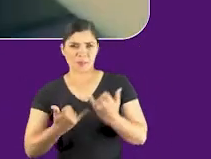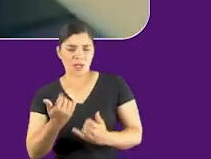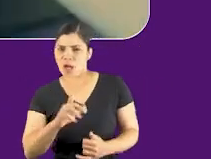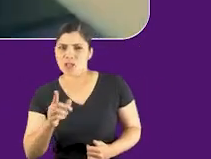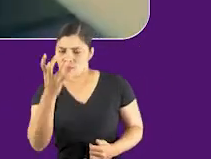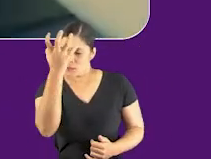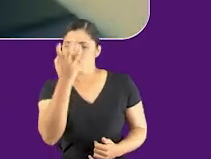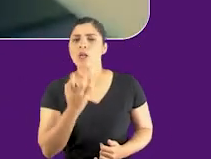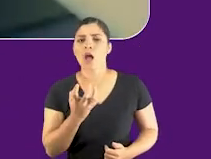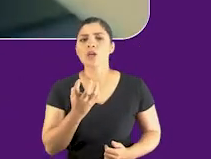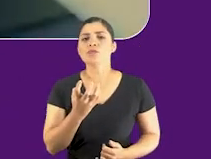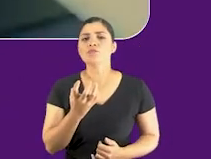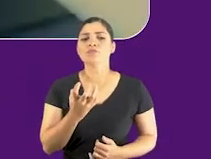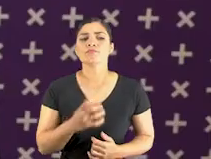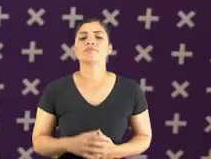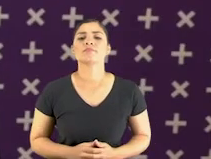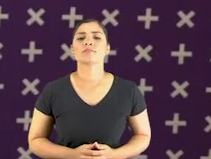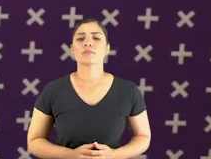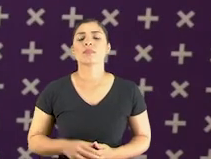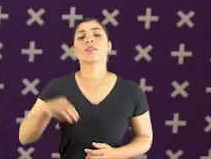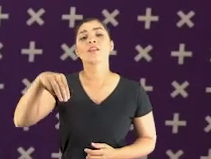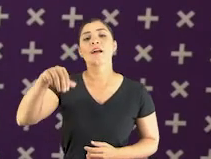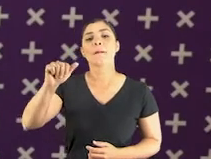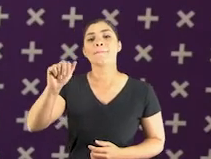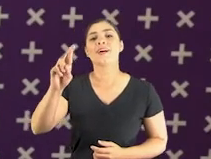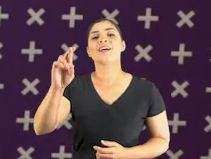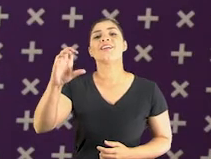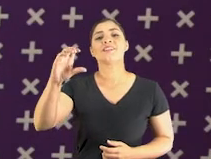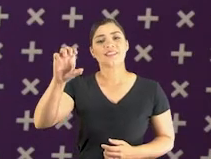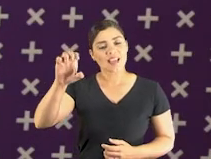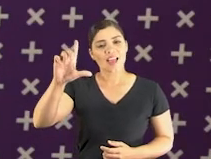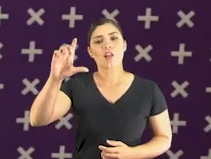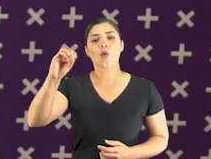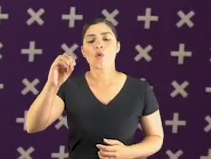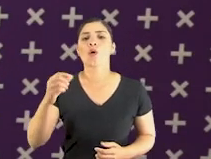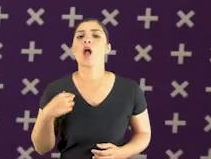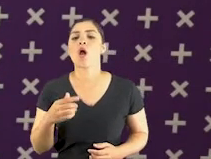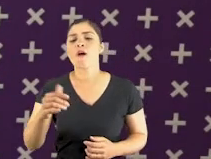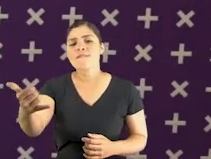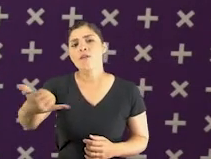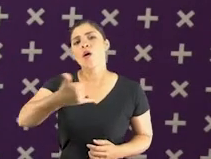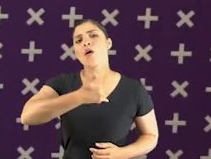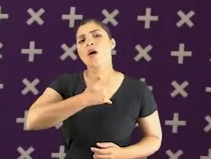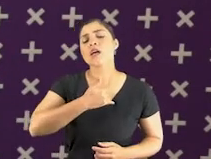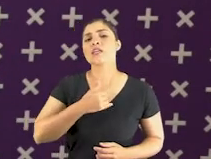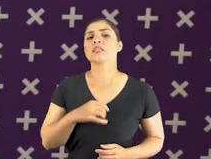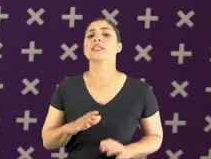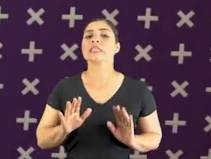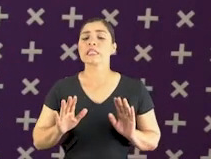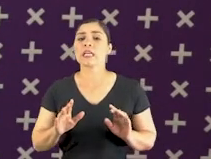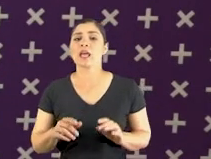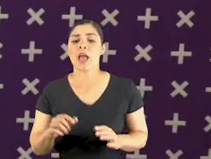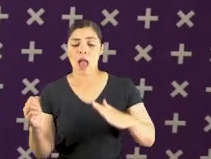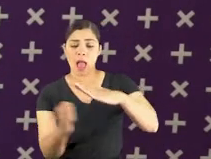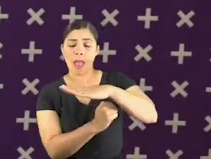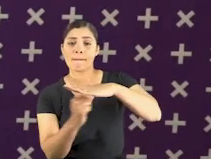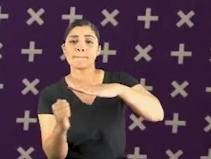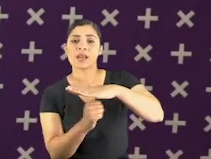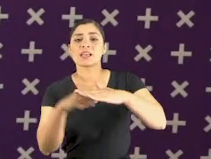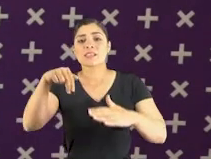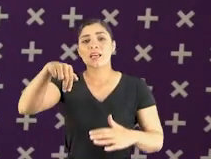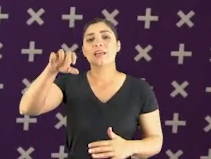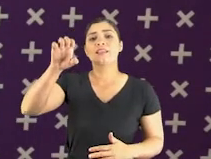5 10 pessoas o Marcelo eu tenho informação de que a Nestlé realizou três edições do